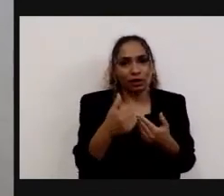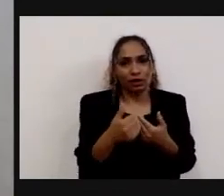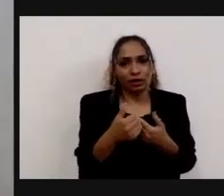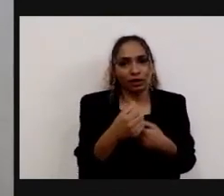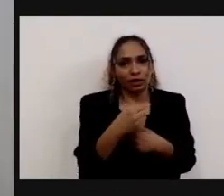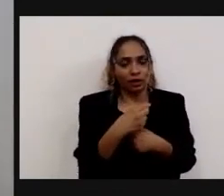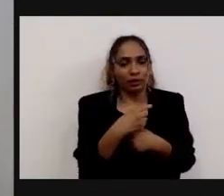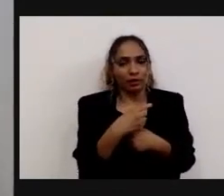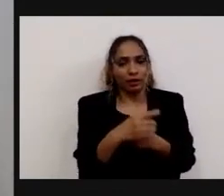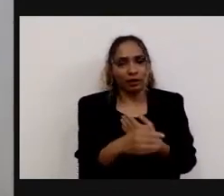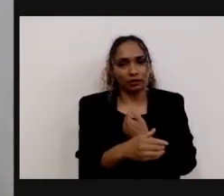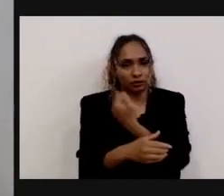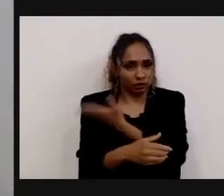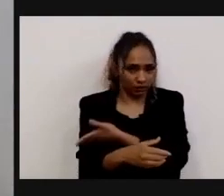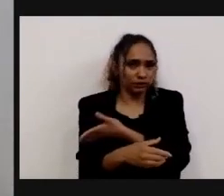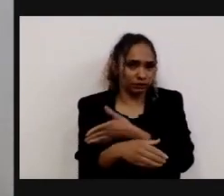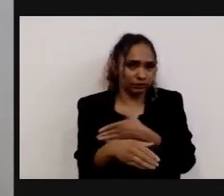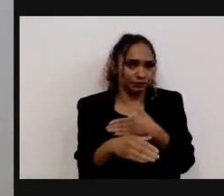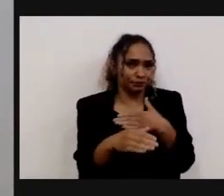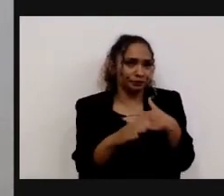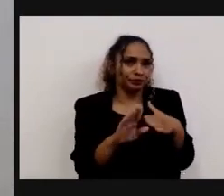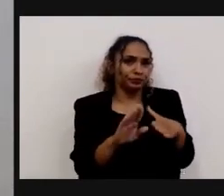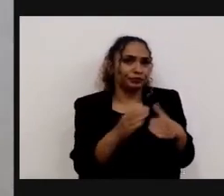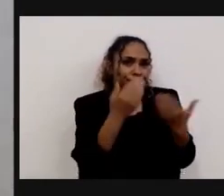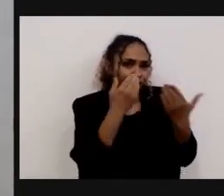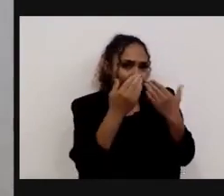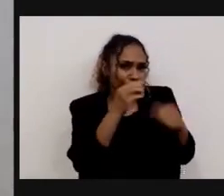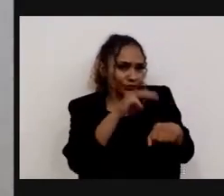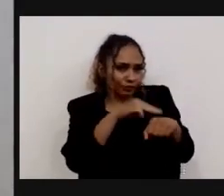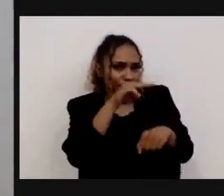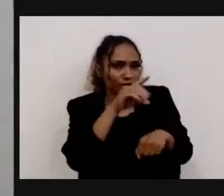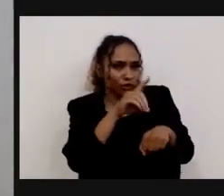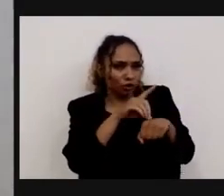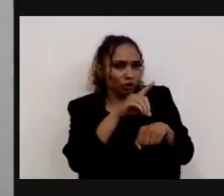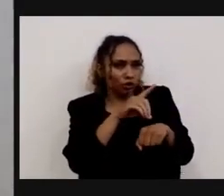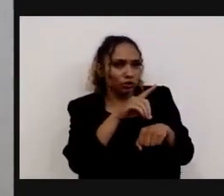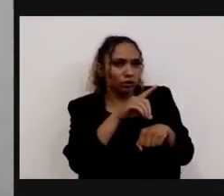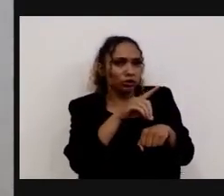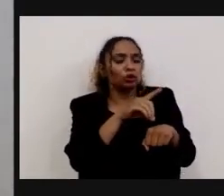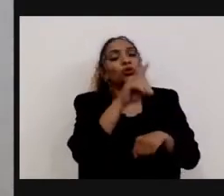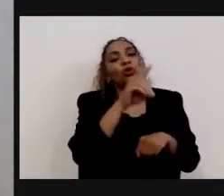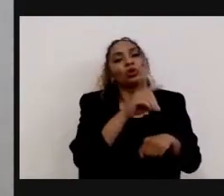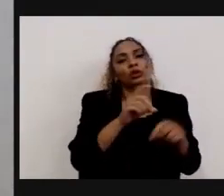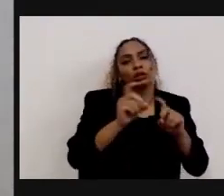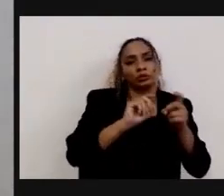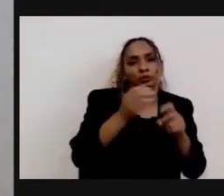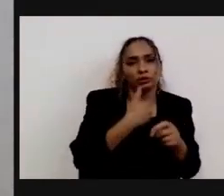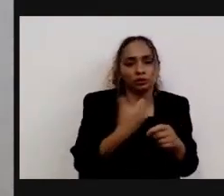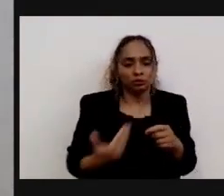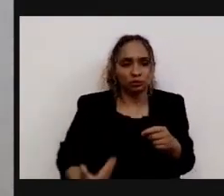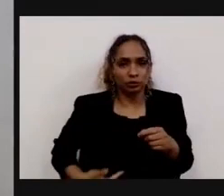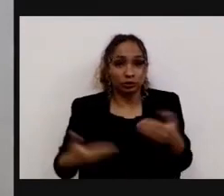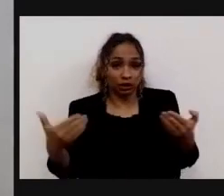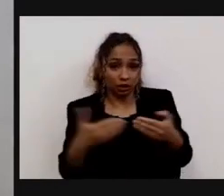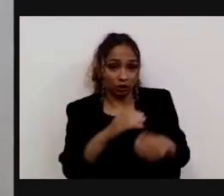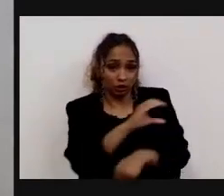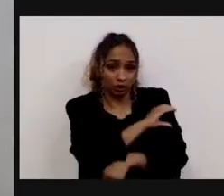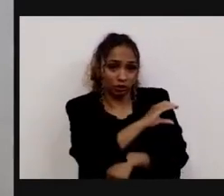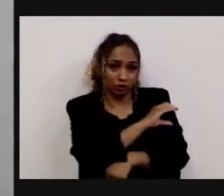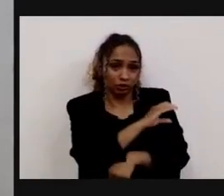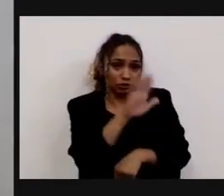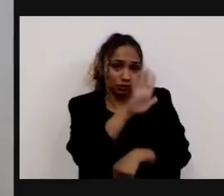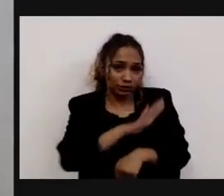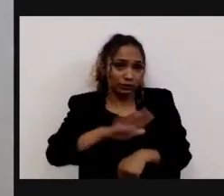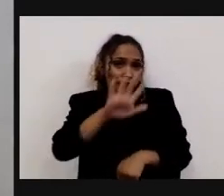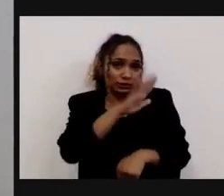psicóloga mestre em gestão de pessoas e Organizações e Doutora em administração pública e ela atualmente a coordenadora Geral